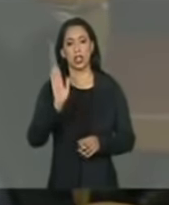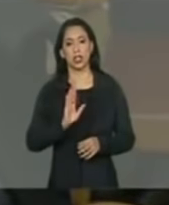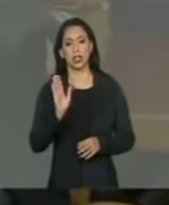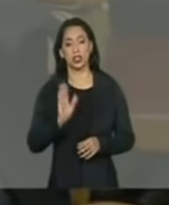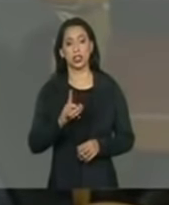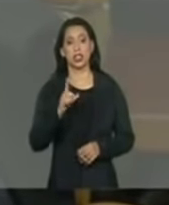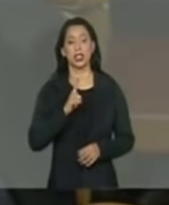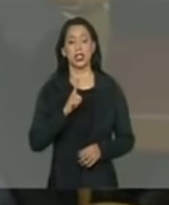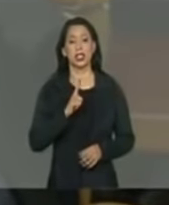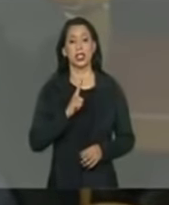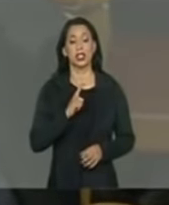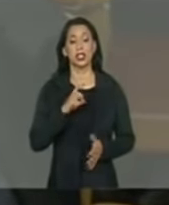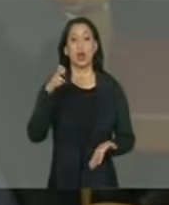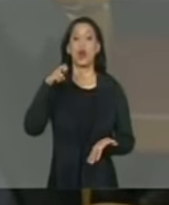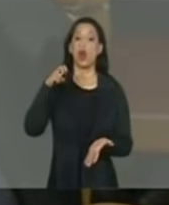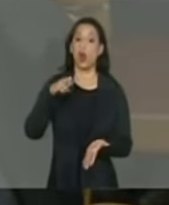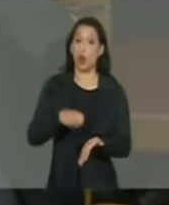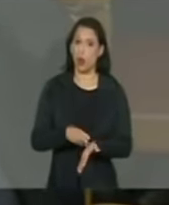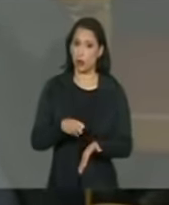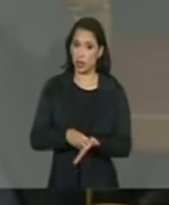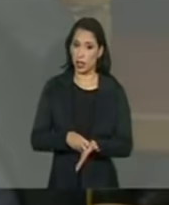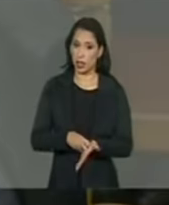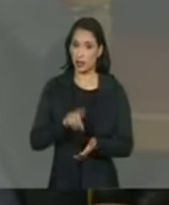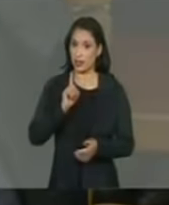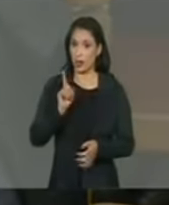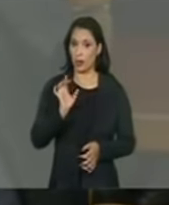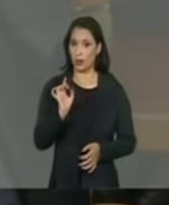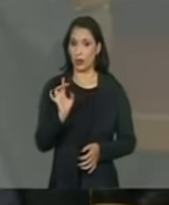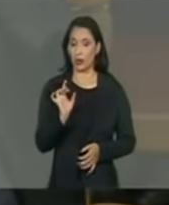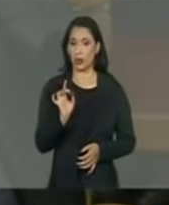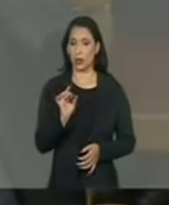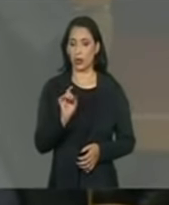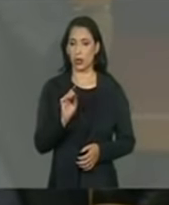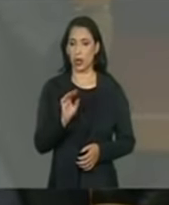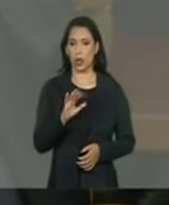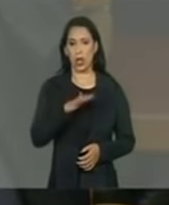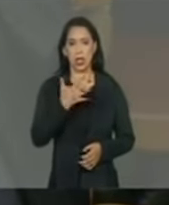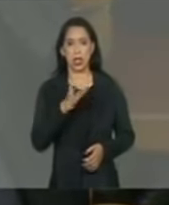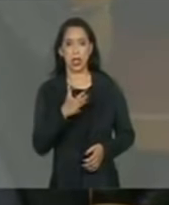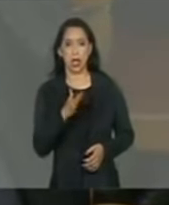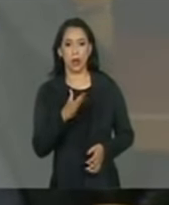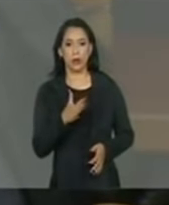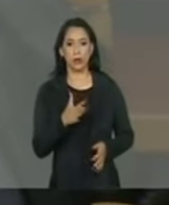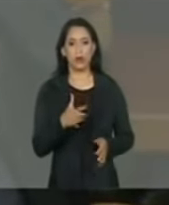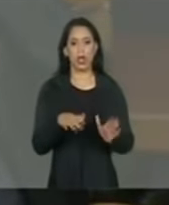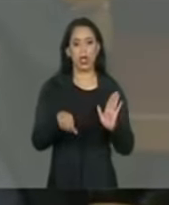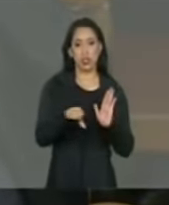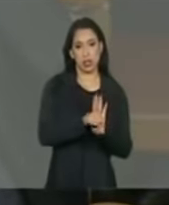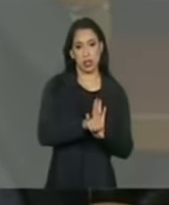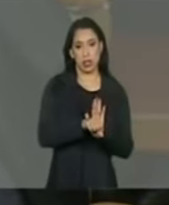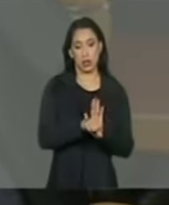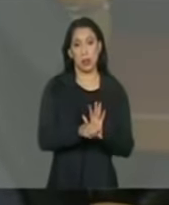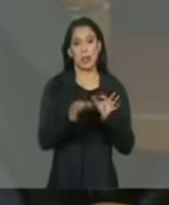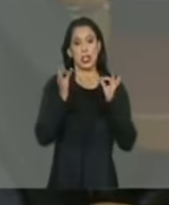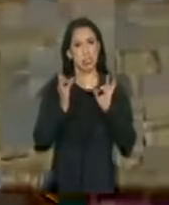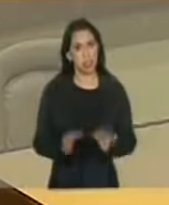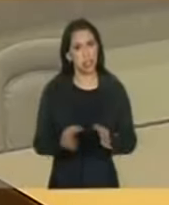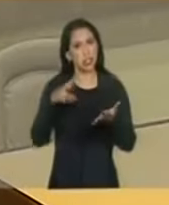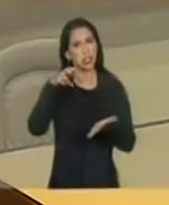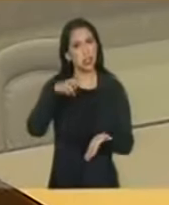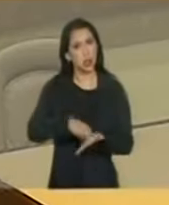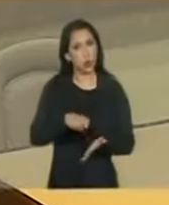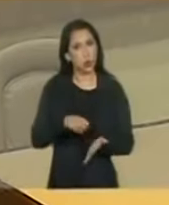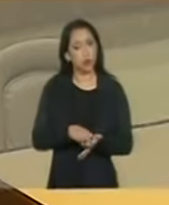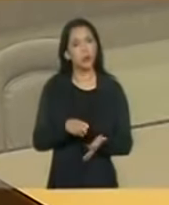condenados vejam bem não mais os que tenham tido a uma denúncia recebida os que tenham sido condenados por terem